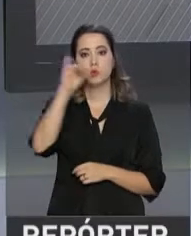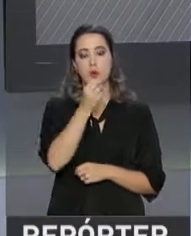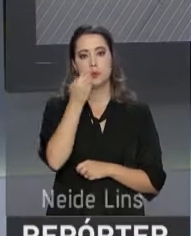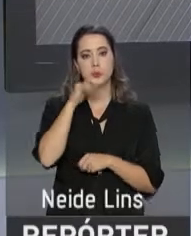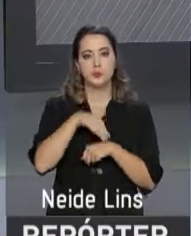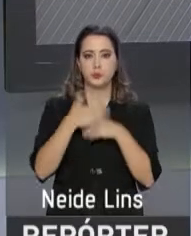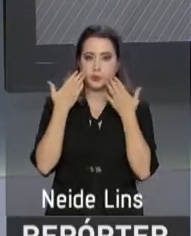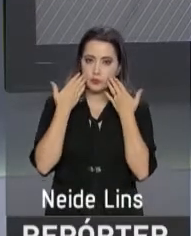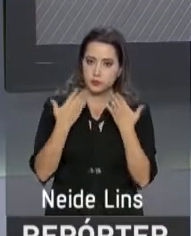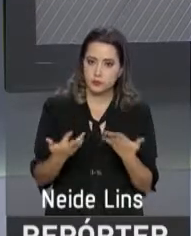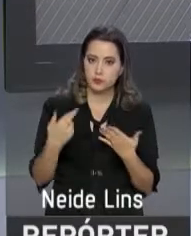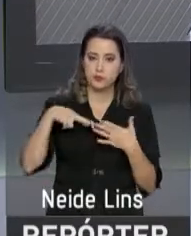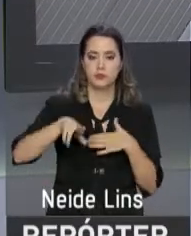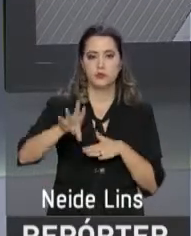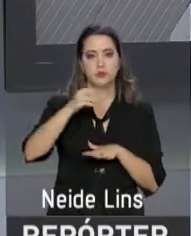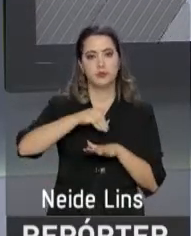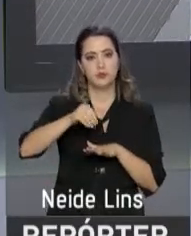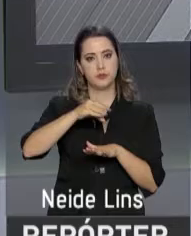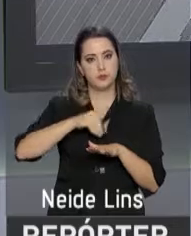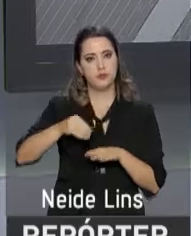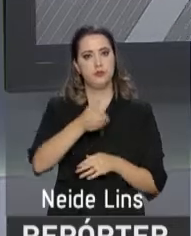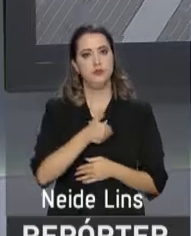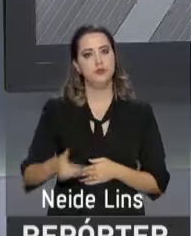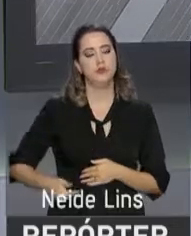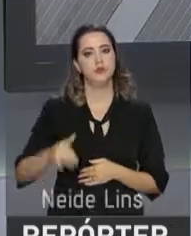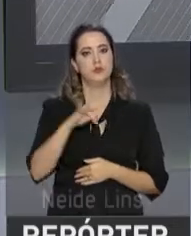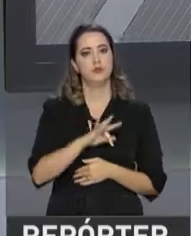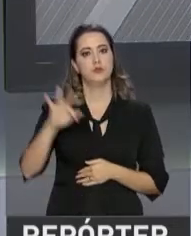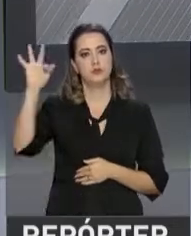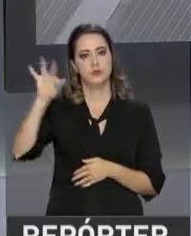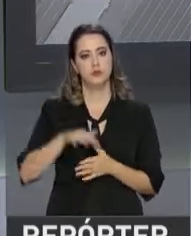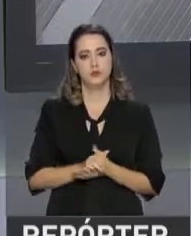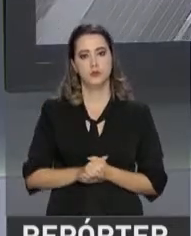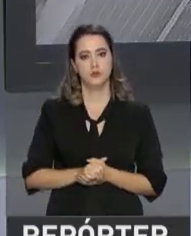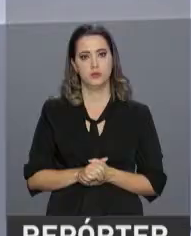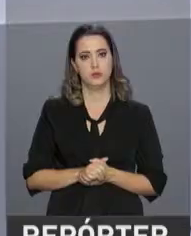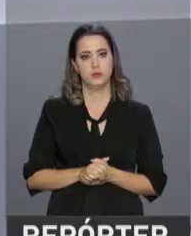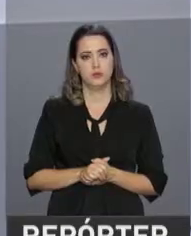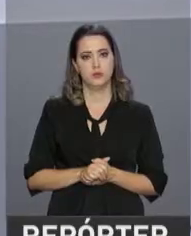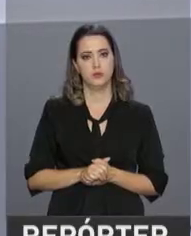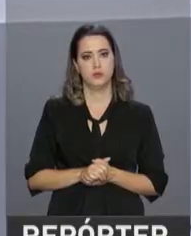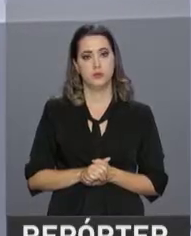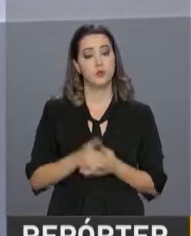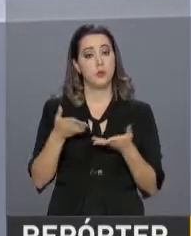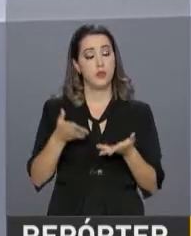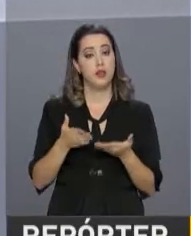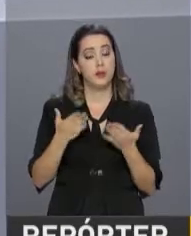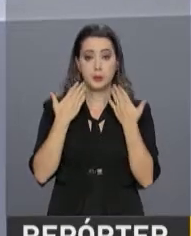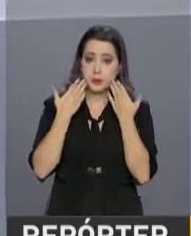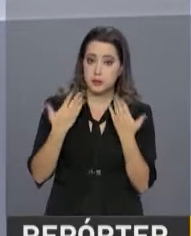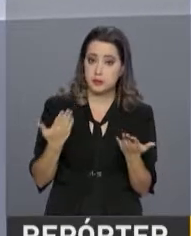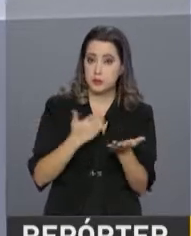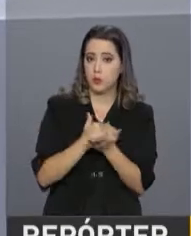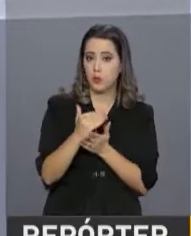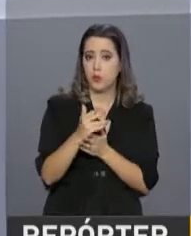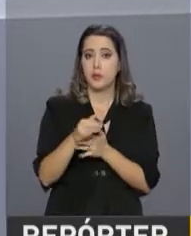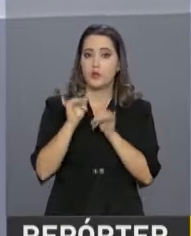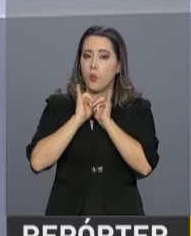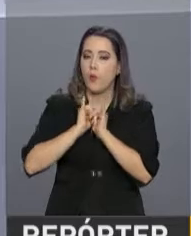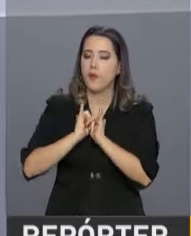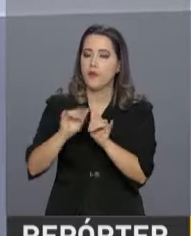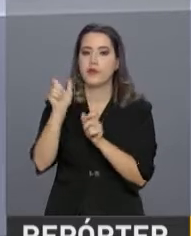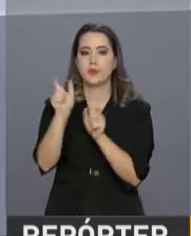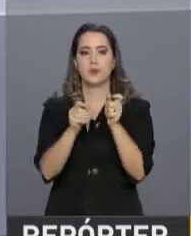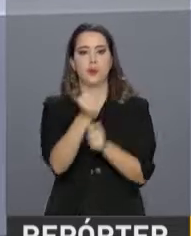Olá, boa noite. Começa agora mais um Repórter NBR com as notícias do governo federal. Esta edição começa com um recado